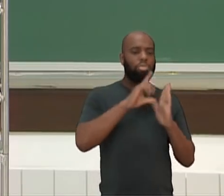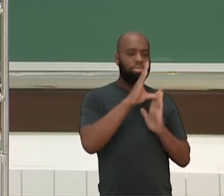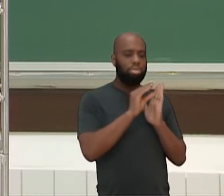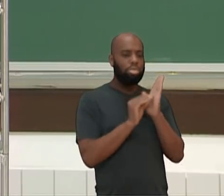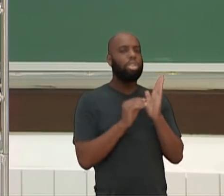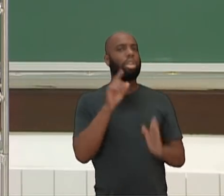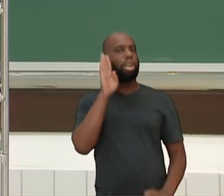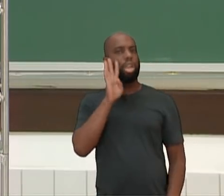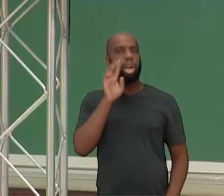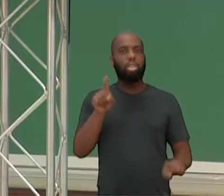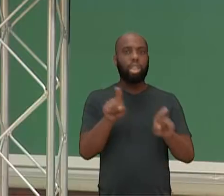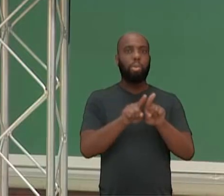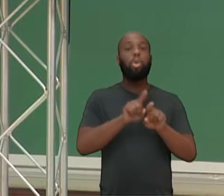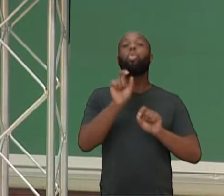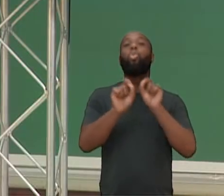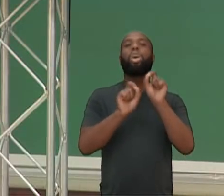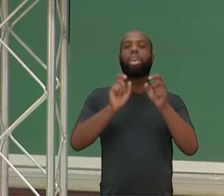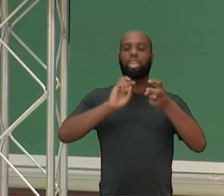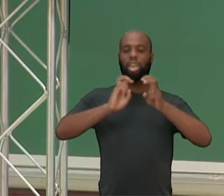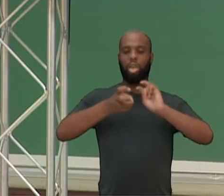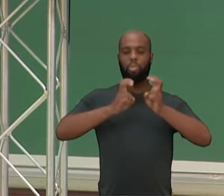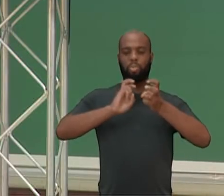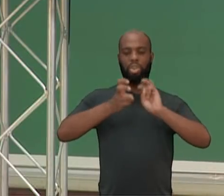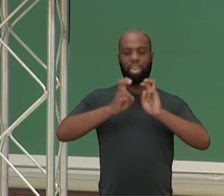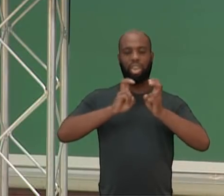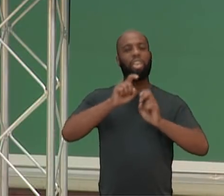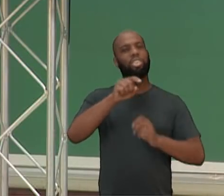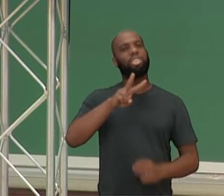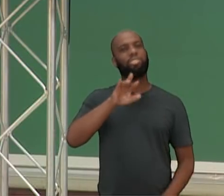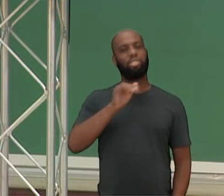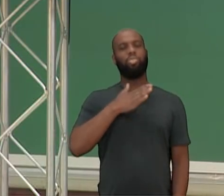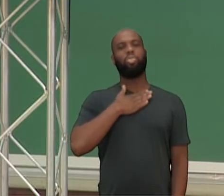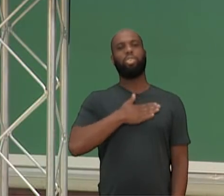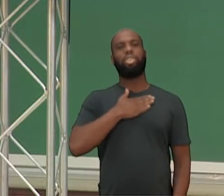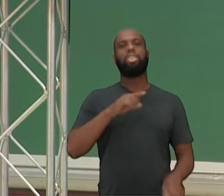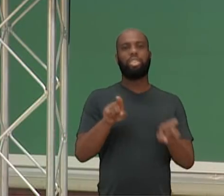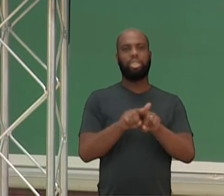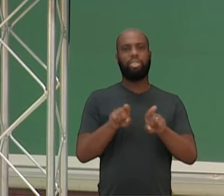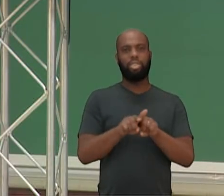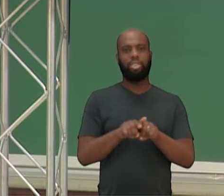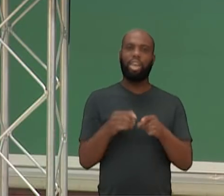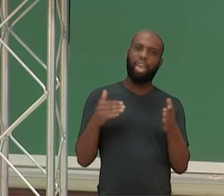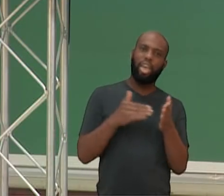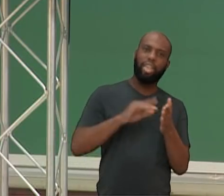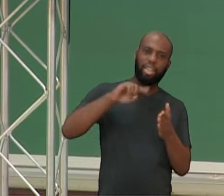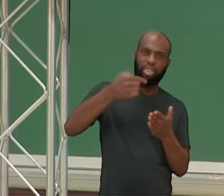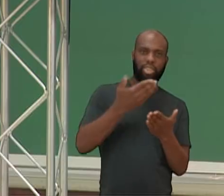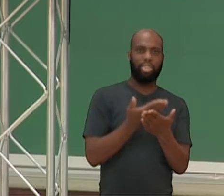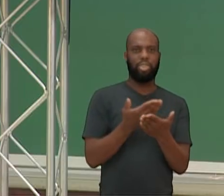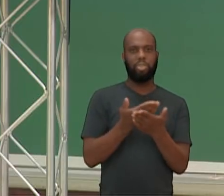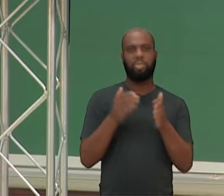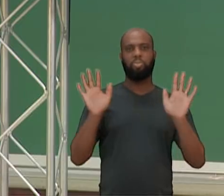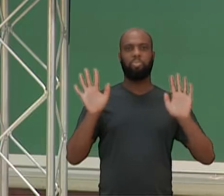bacana aí, que vai ser a capoeira, e tenho certeza que vocês vão gostar bastante. Ok, pessoal? Até a próxima!